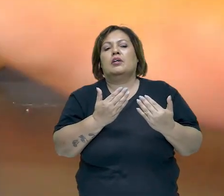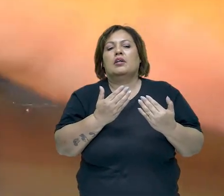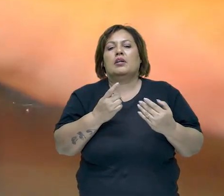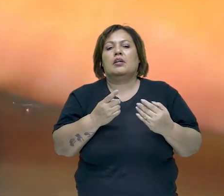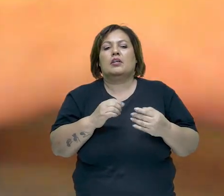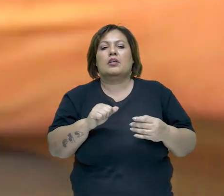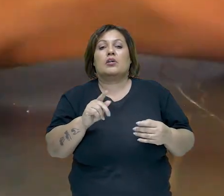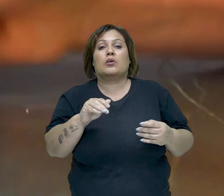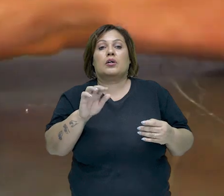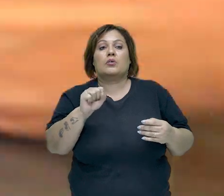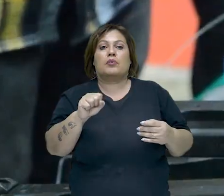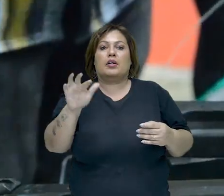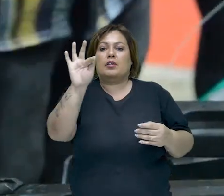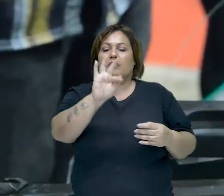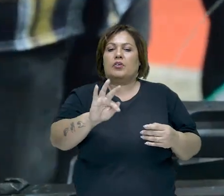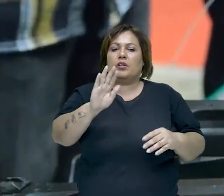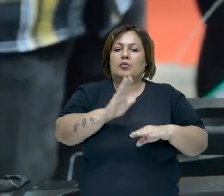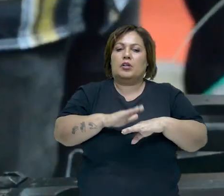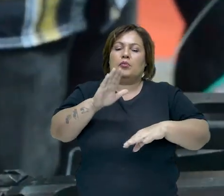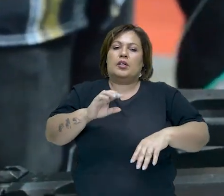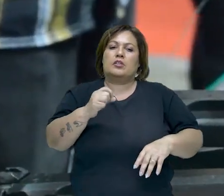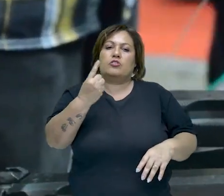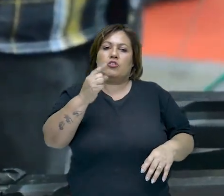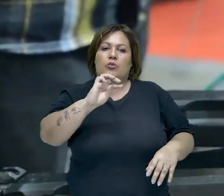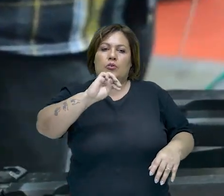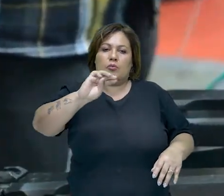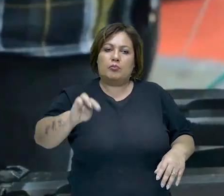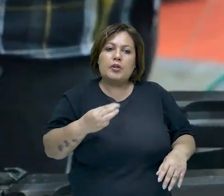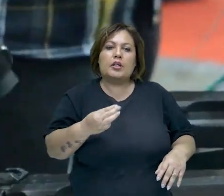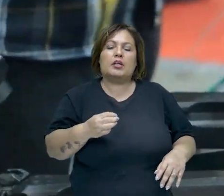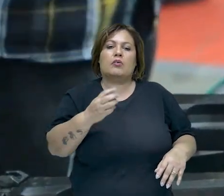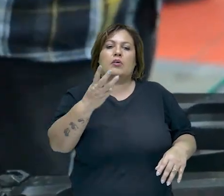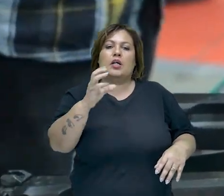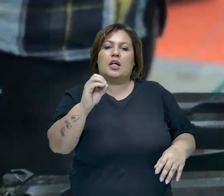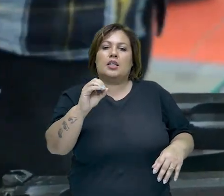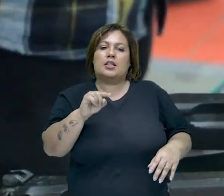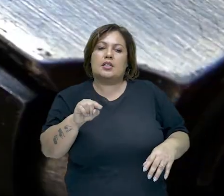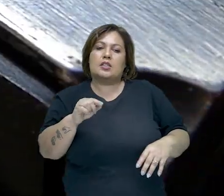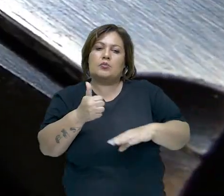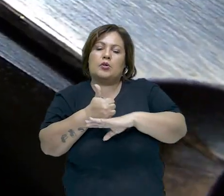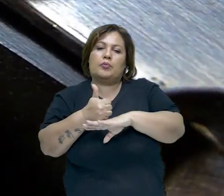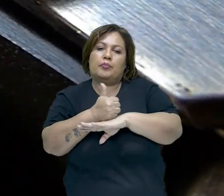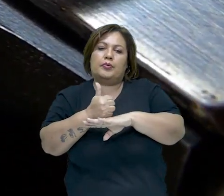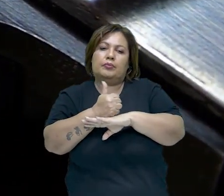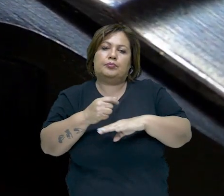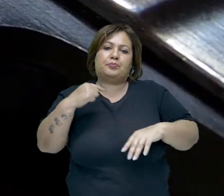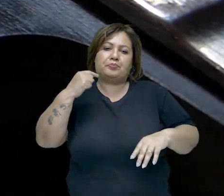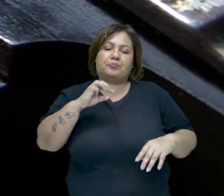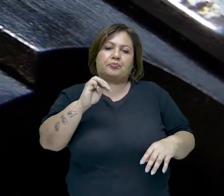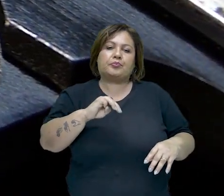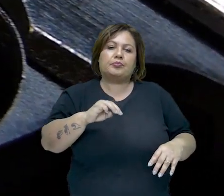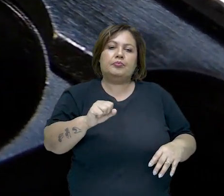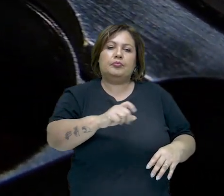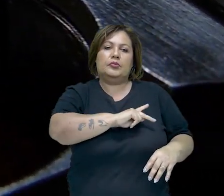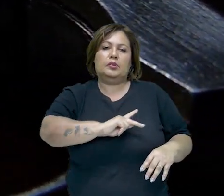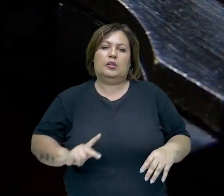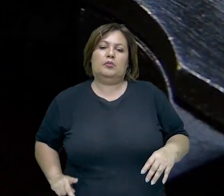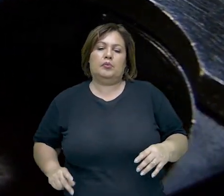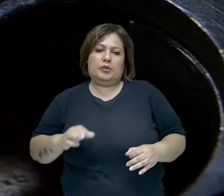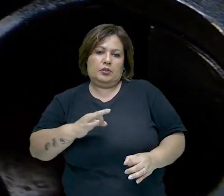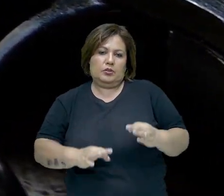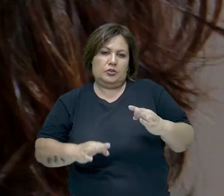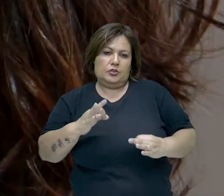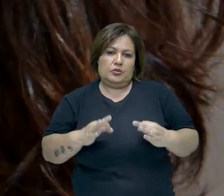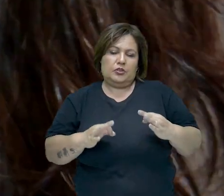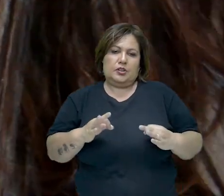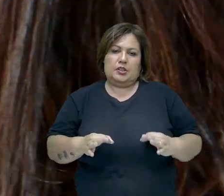acordo com a OAB Federal, possui mais de 1.300.000 profissionais, aos membros do Ministério Público e do